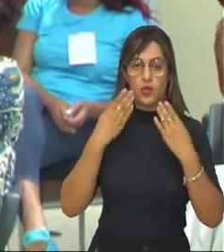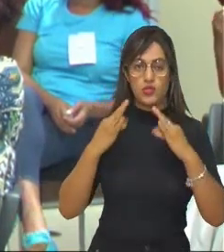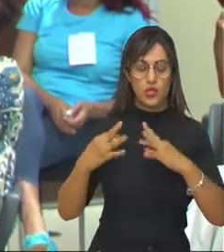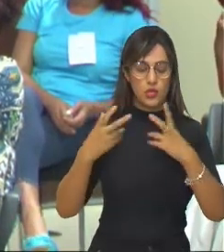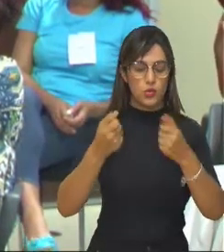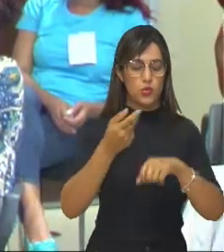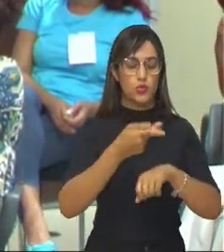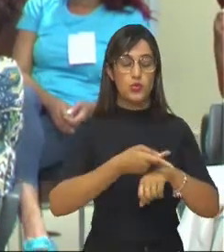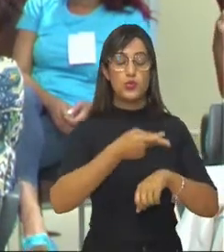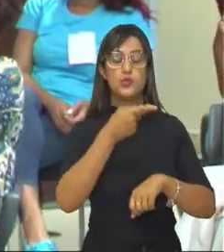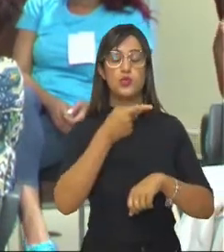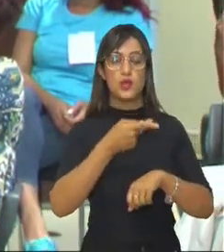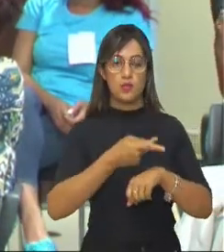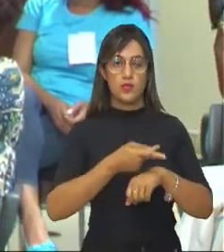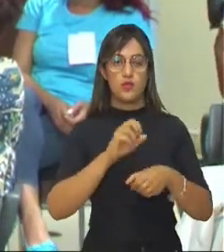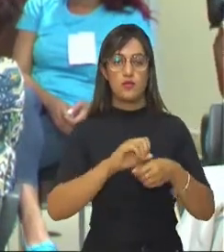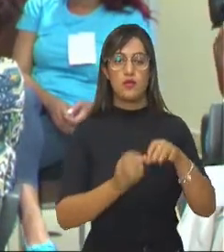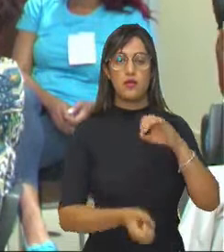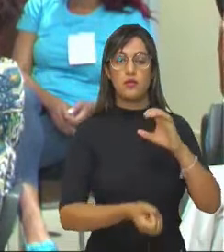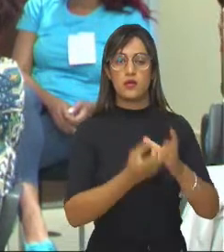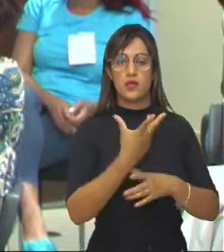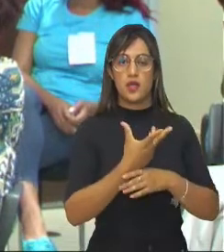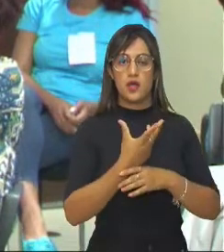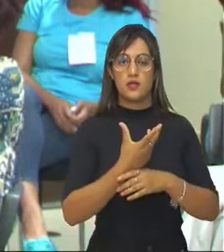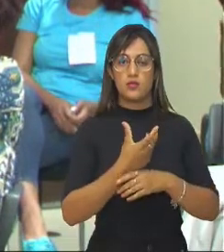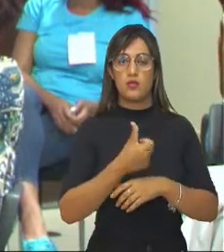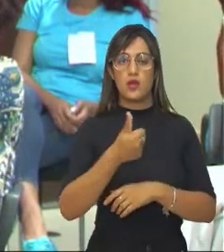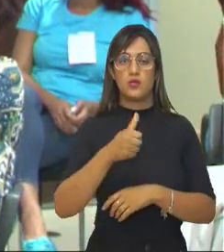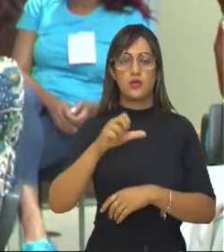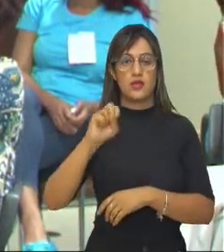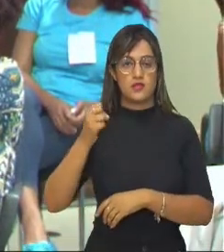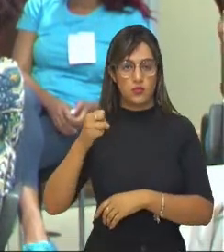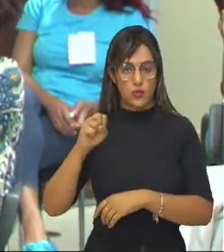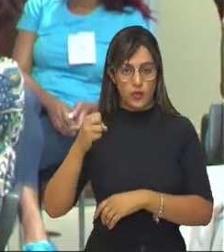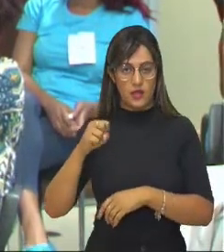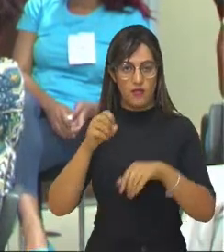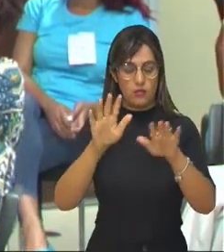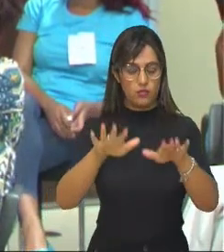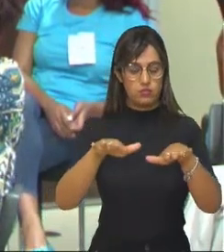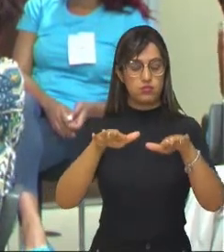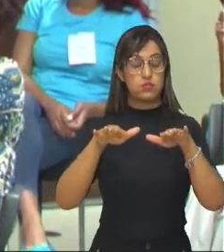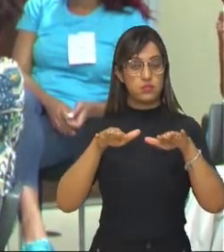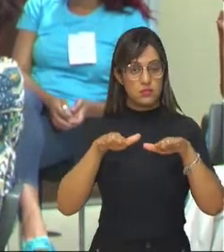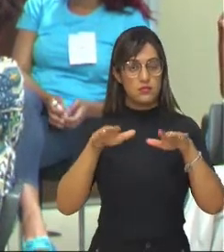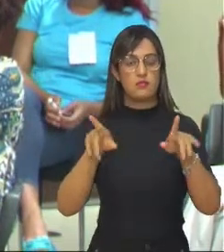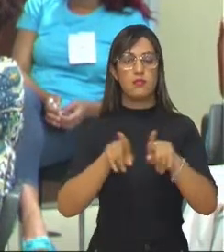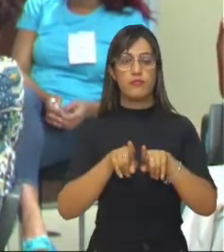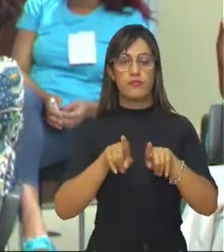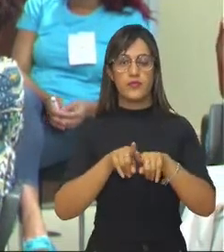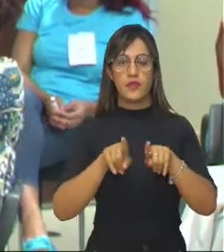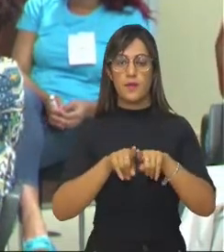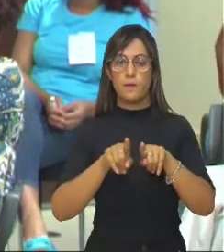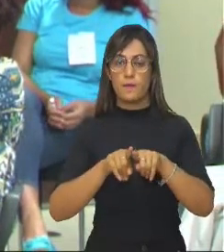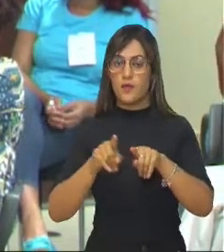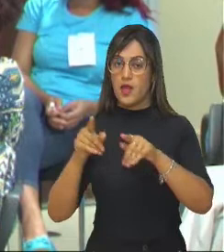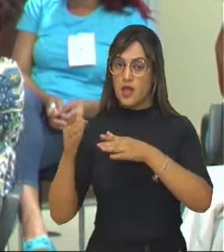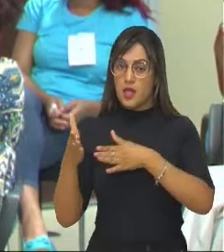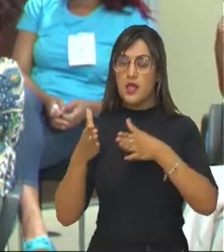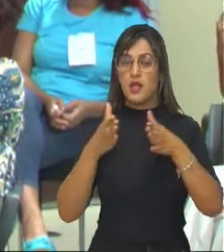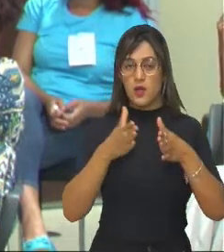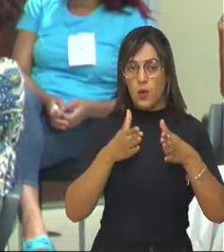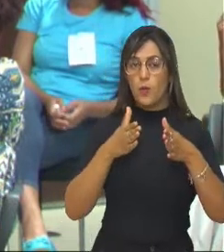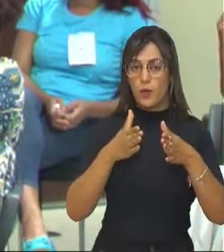prêmios foram criados pelo 18º plenário, portanto, esse que nos antecede, presidido